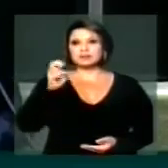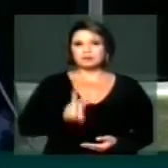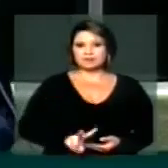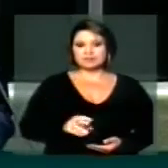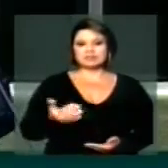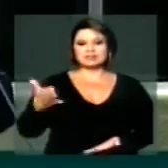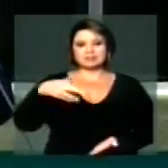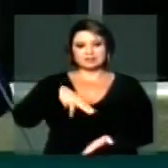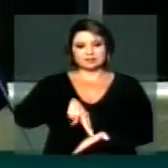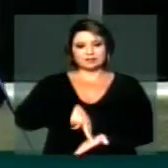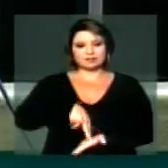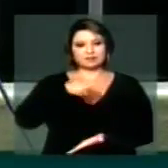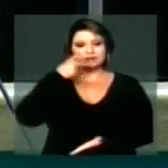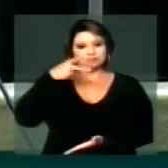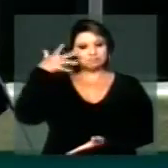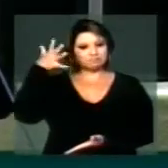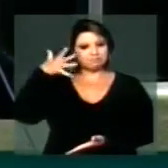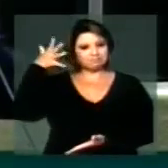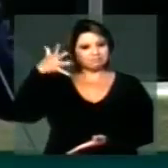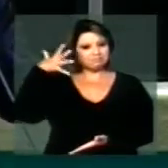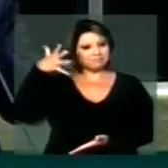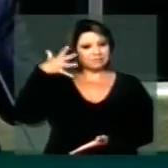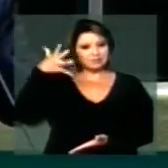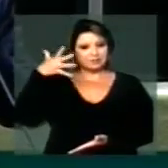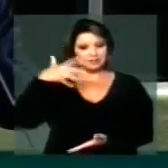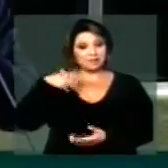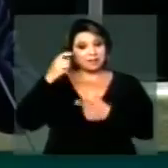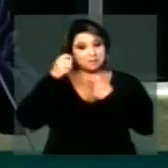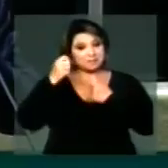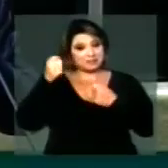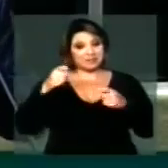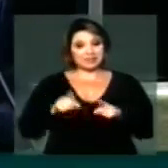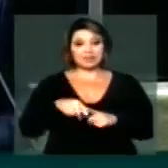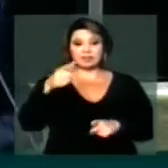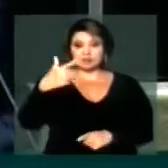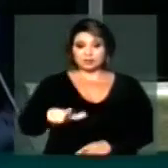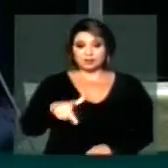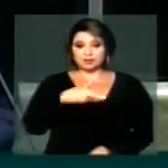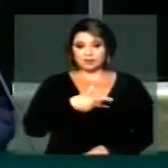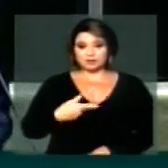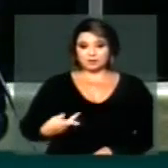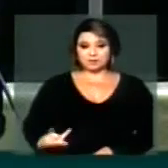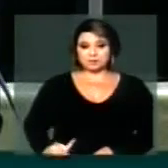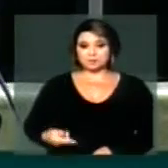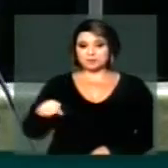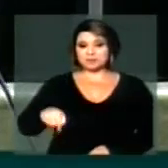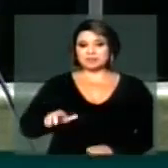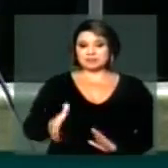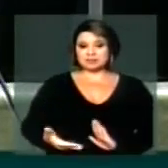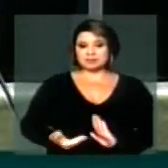essa tribuna para disputar a presidência da Câmara dos Deputados,